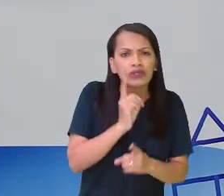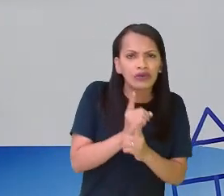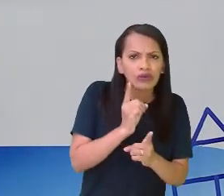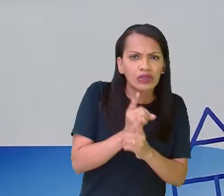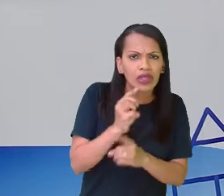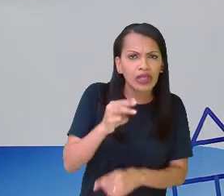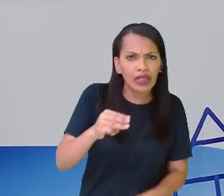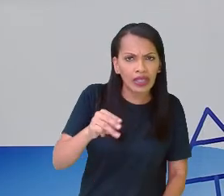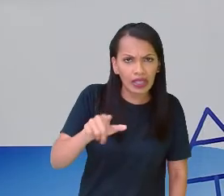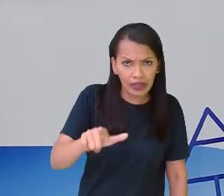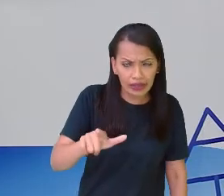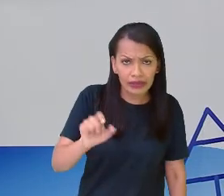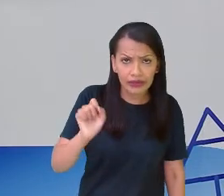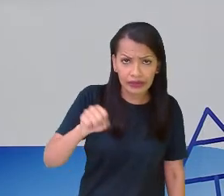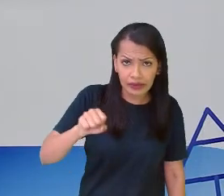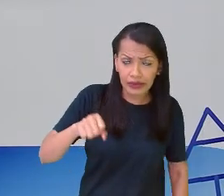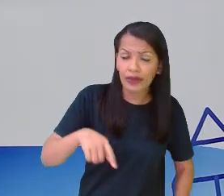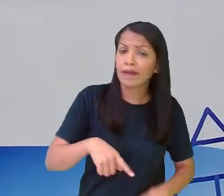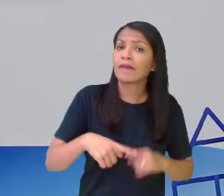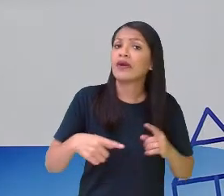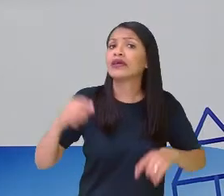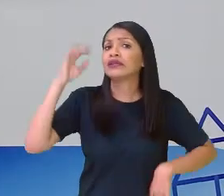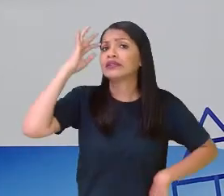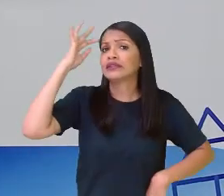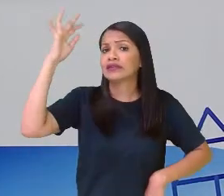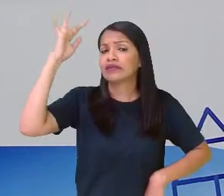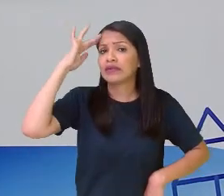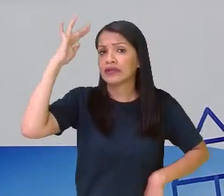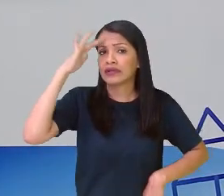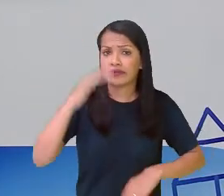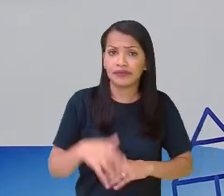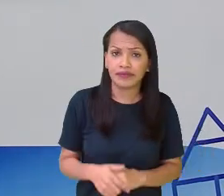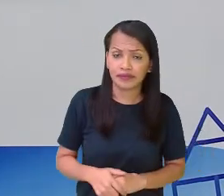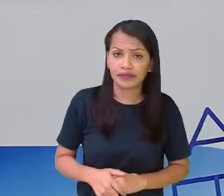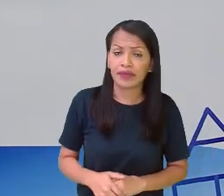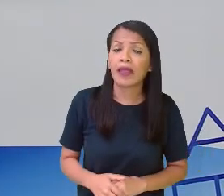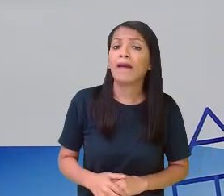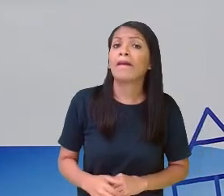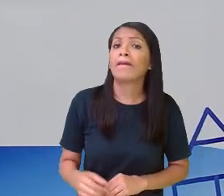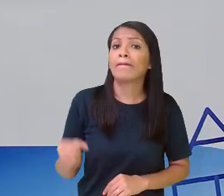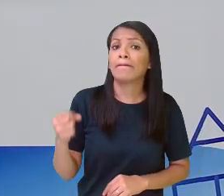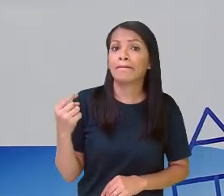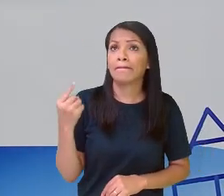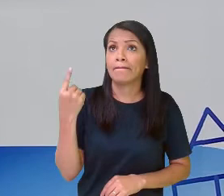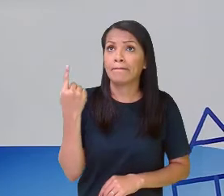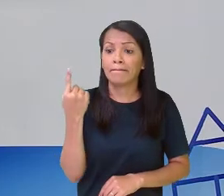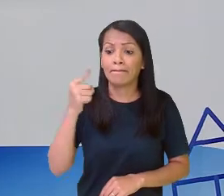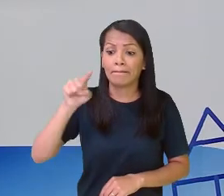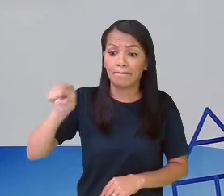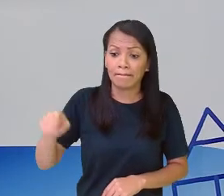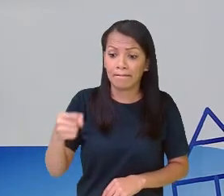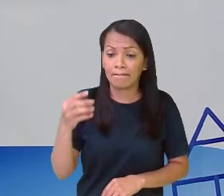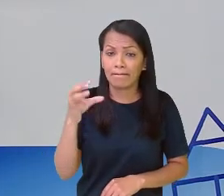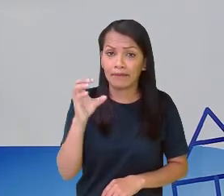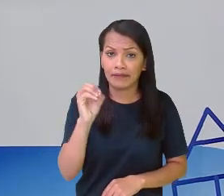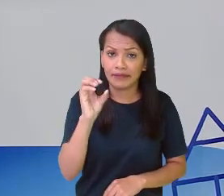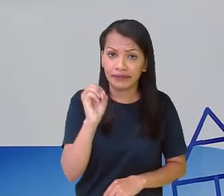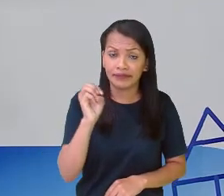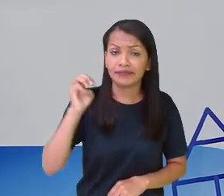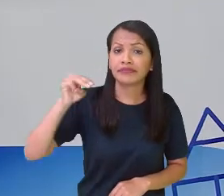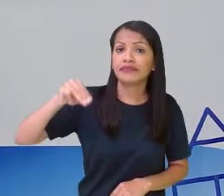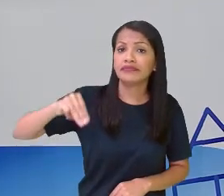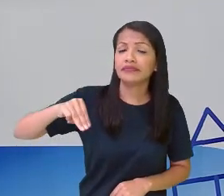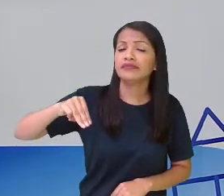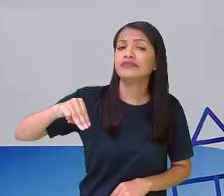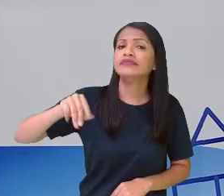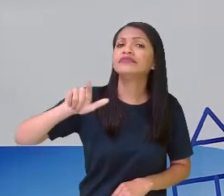ml? Conseguiria, mas imagina, 1000 ml não é 1 litro? Qual é a capacidade do